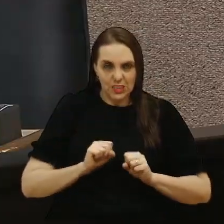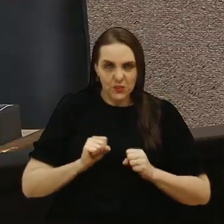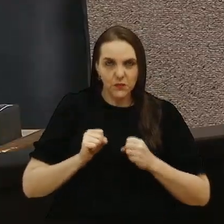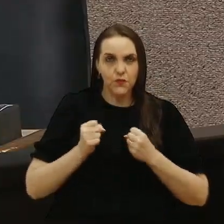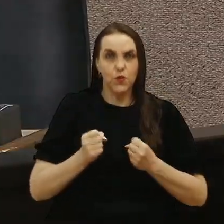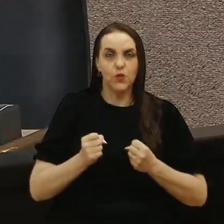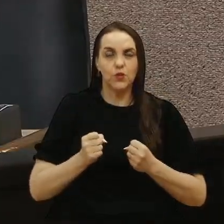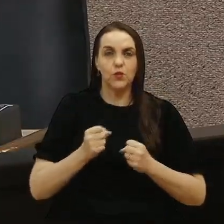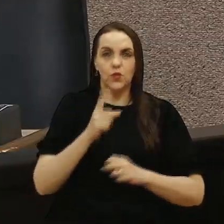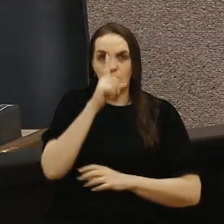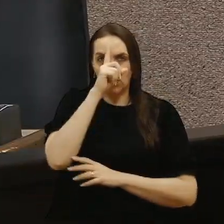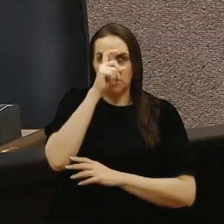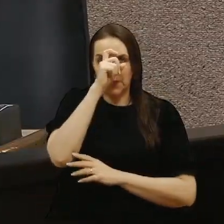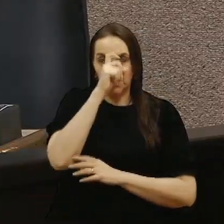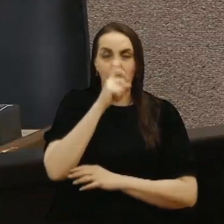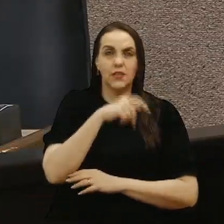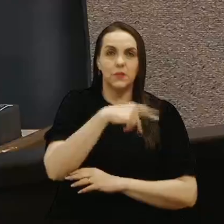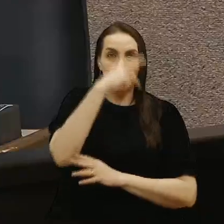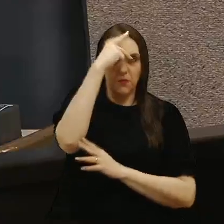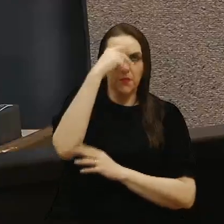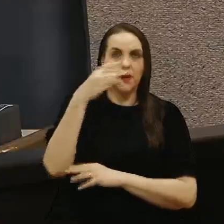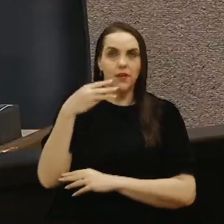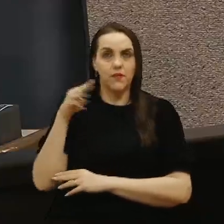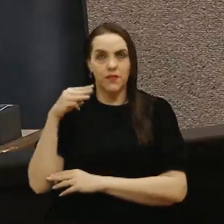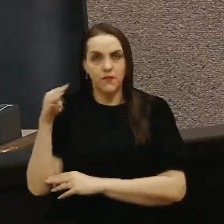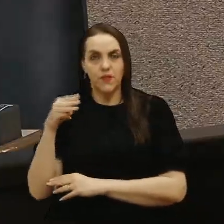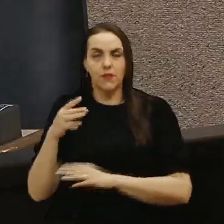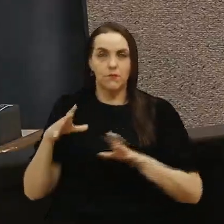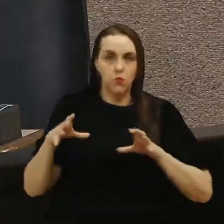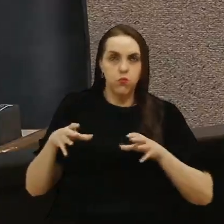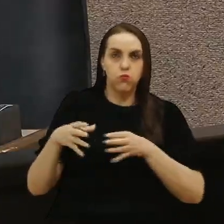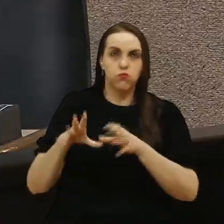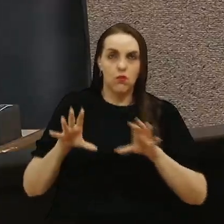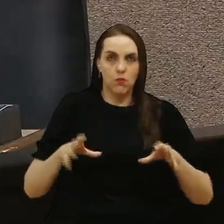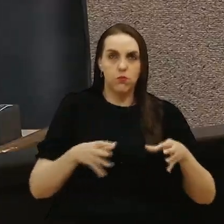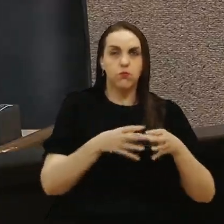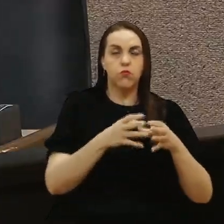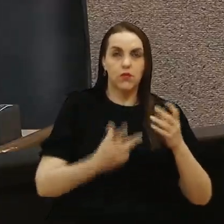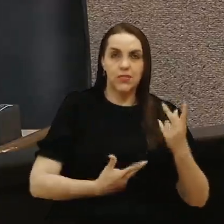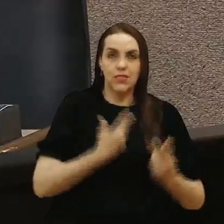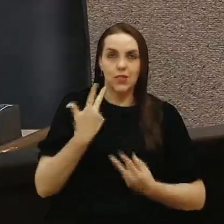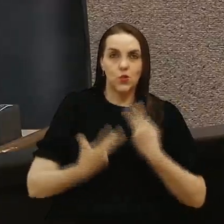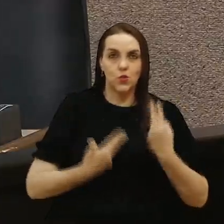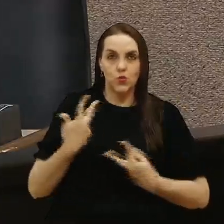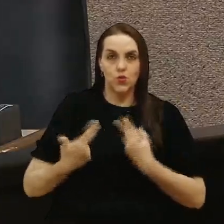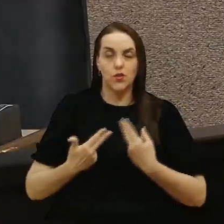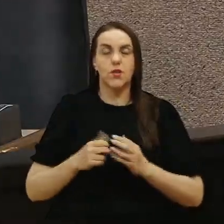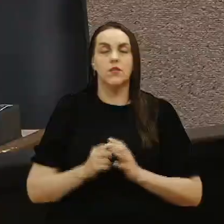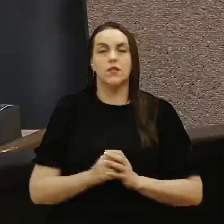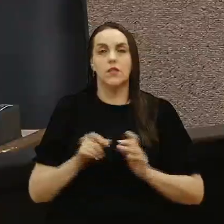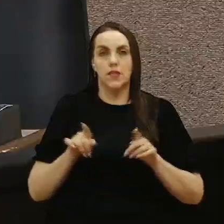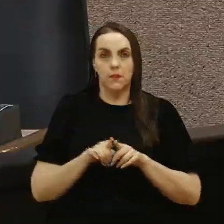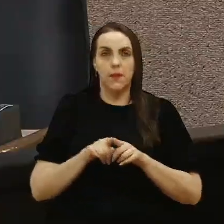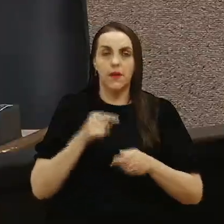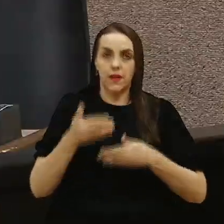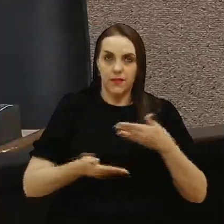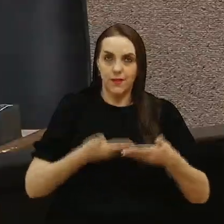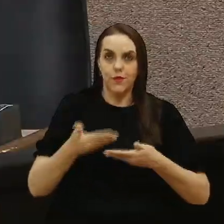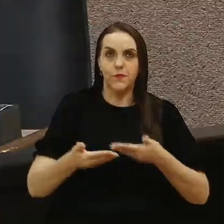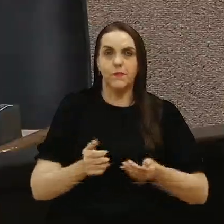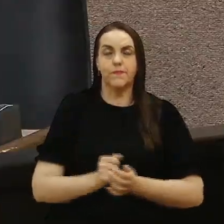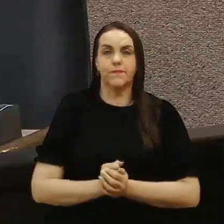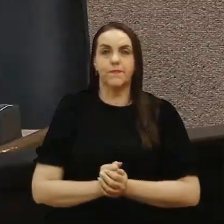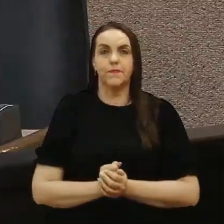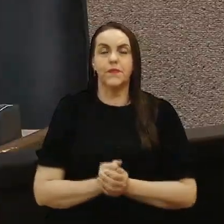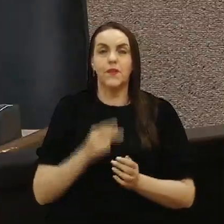com os hospitais para fazer esses mutirões aí de cirurgias e de consultas. E também falar